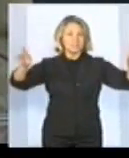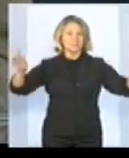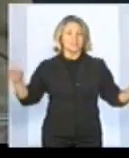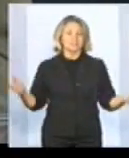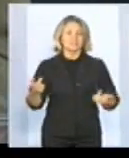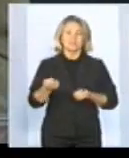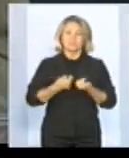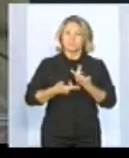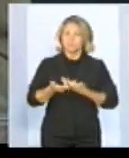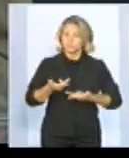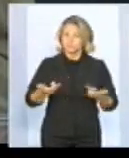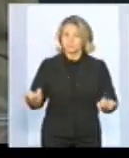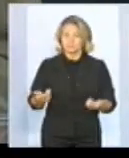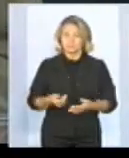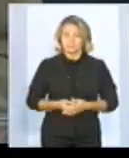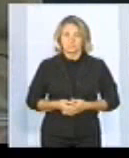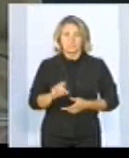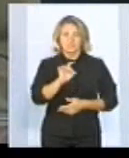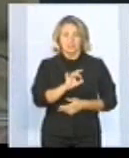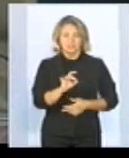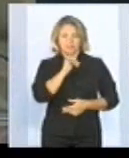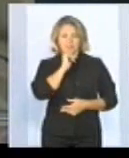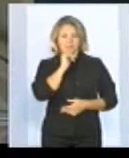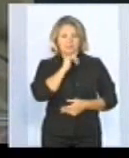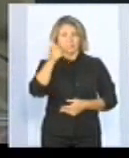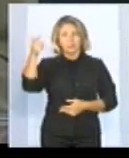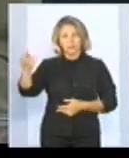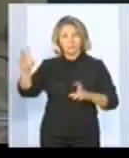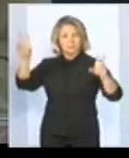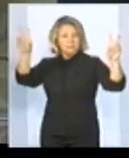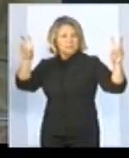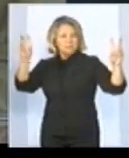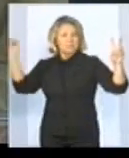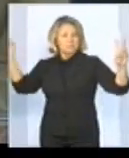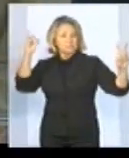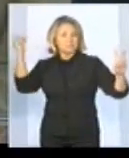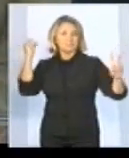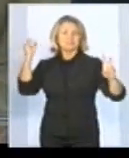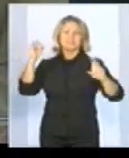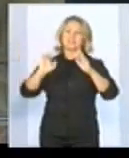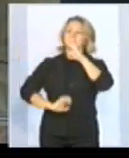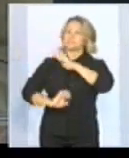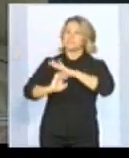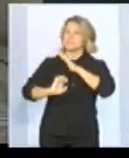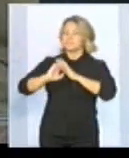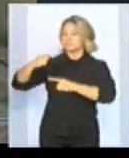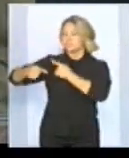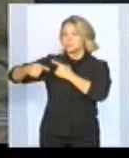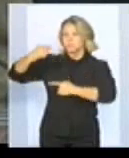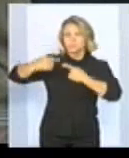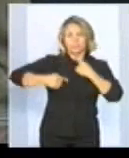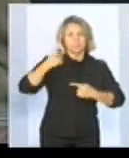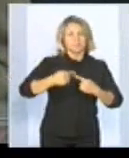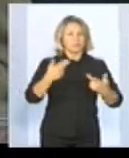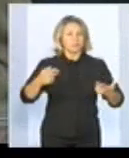consumidor. Isso não é, e isso é outra questão interessante de defesa da concorrência, a concorrência não é algo